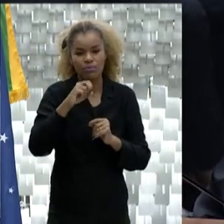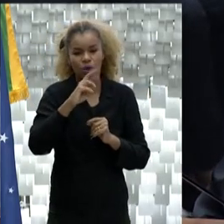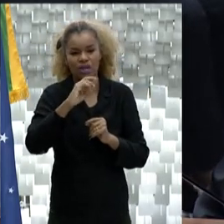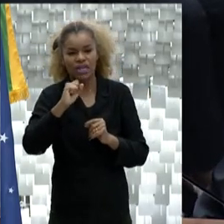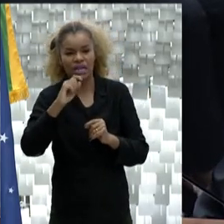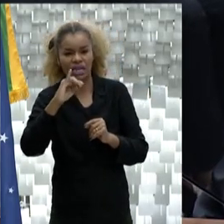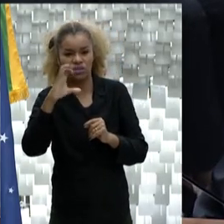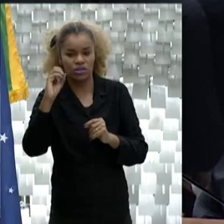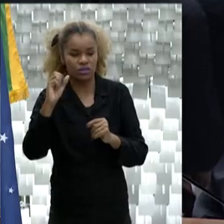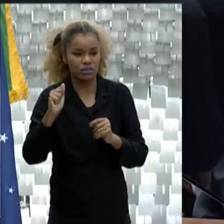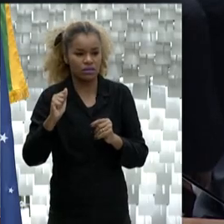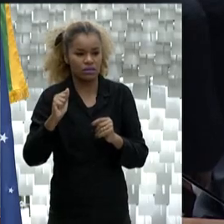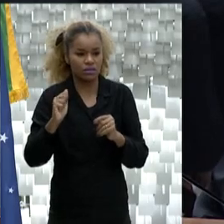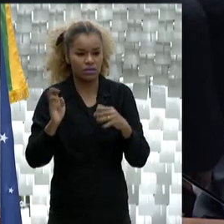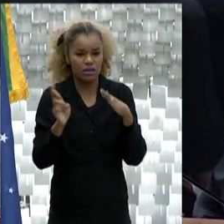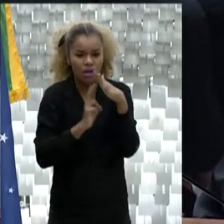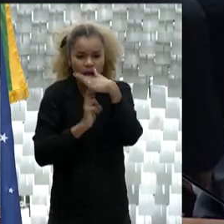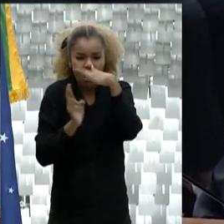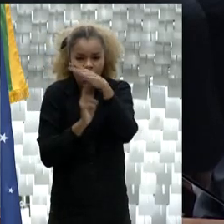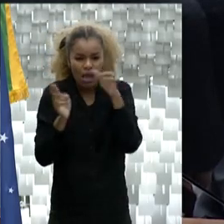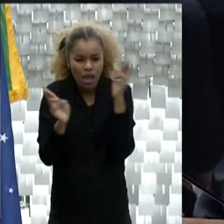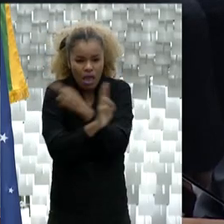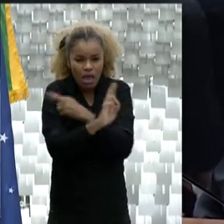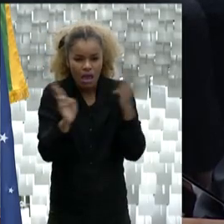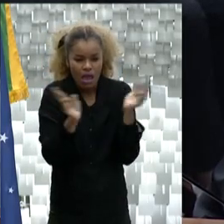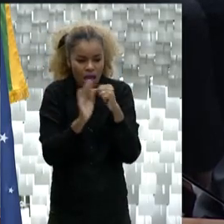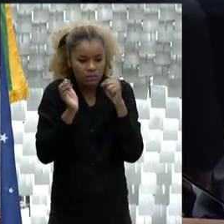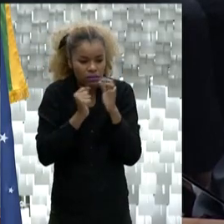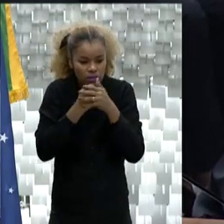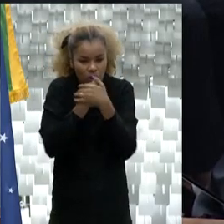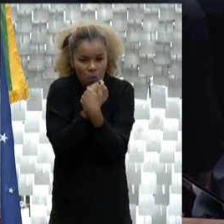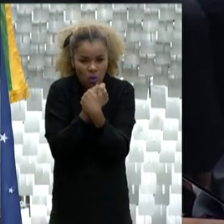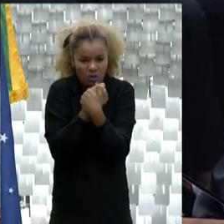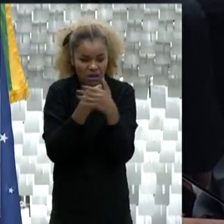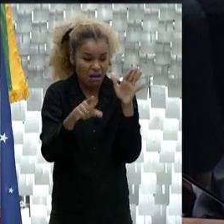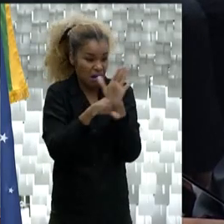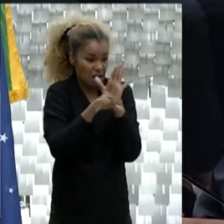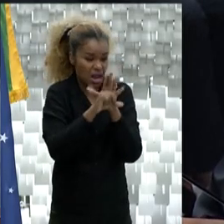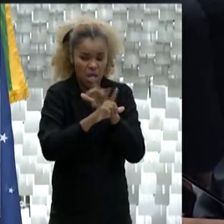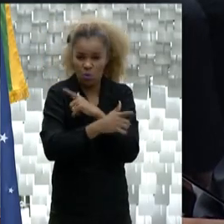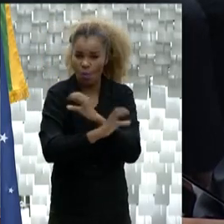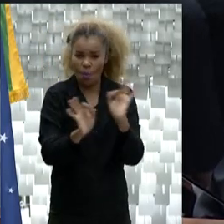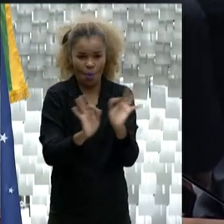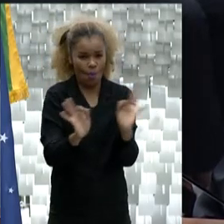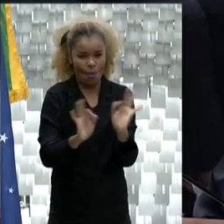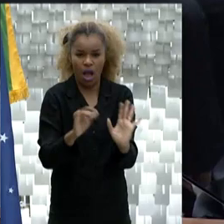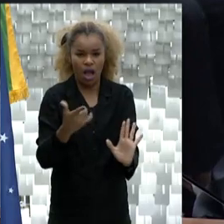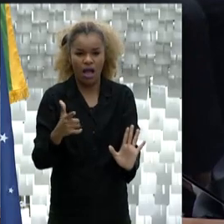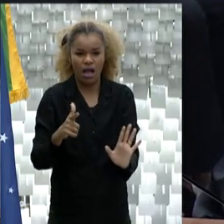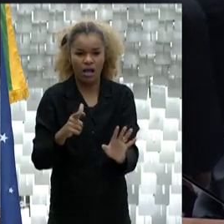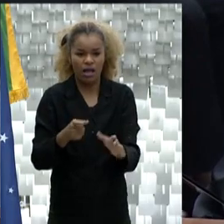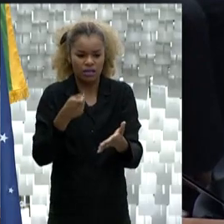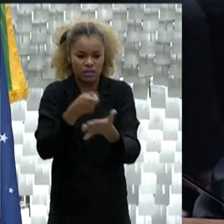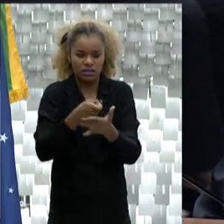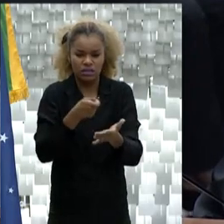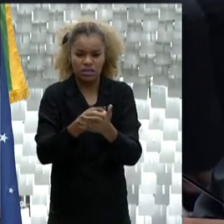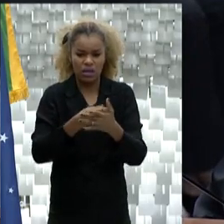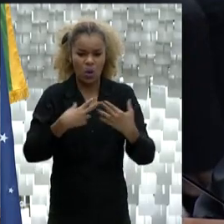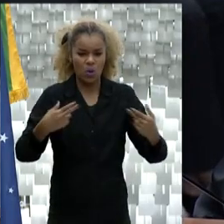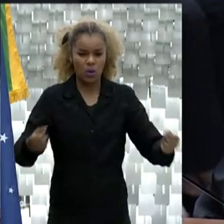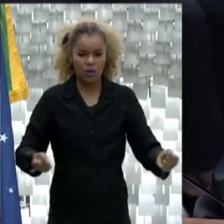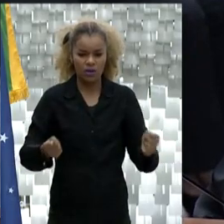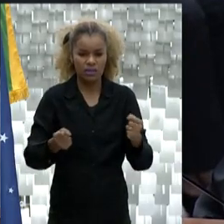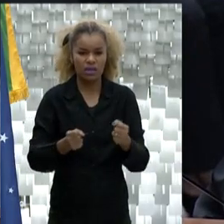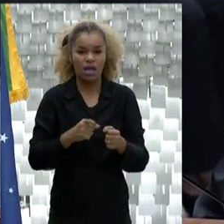redes ocultas, onde as leis não valem nada, obrigam conteúdo questionável e ilegal,